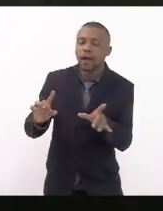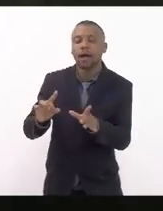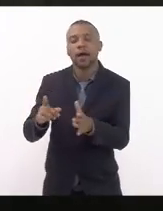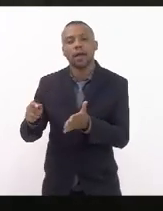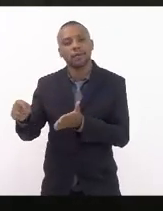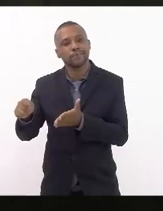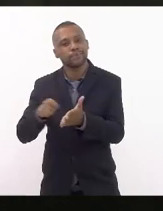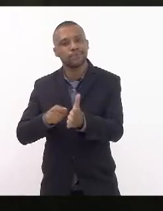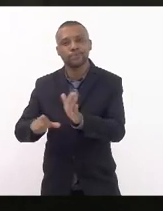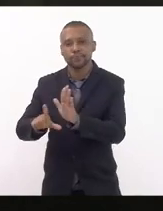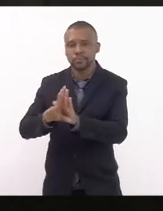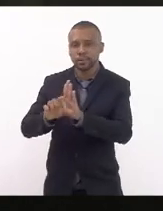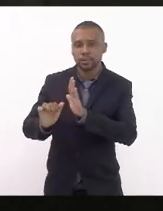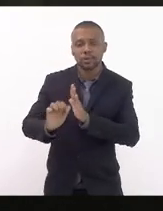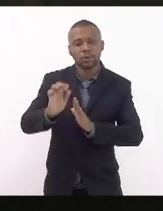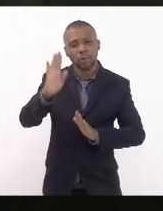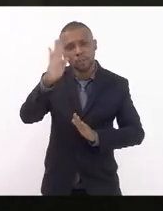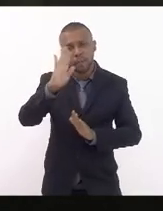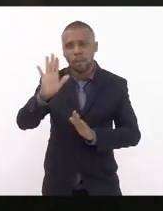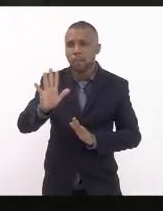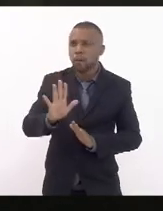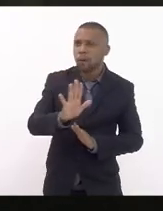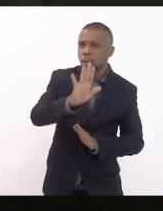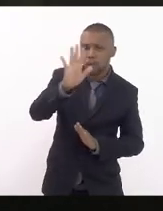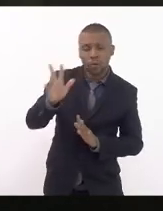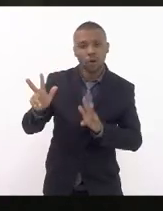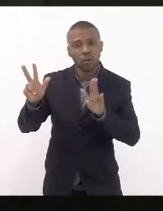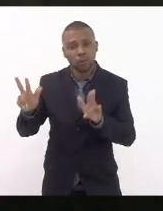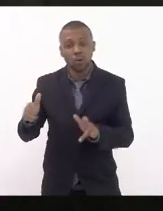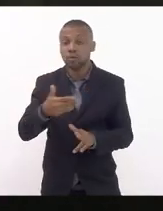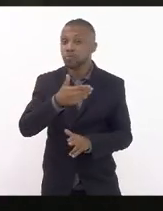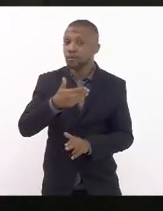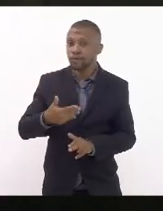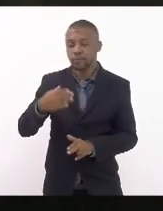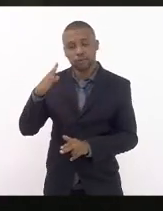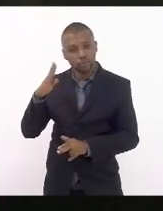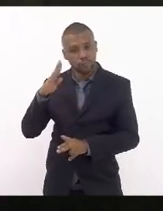uma legislação nacional, como foi o governo Bolsonaro.